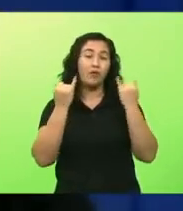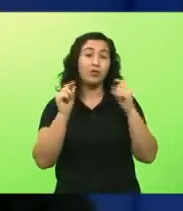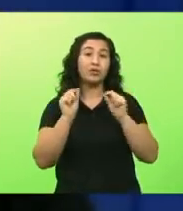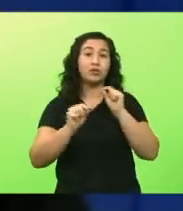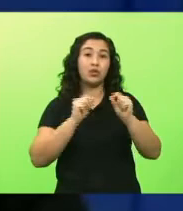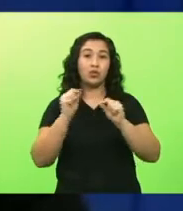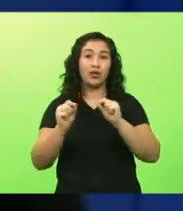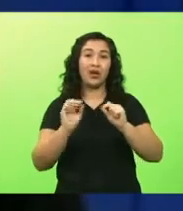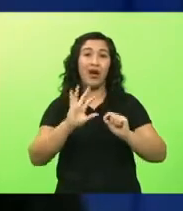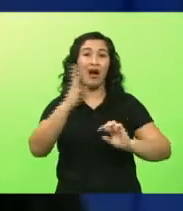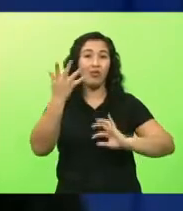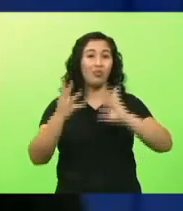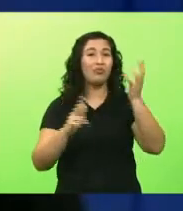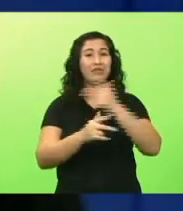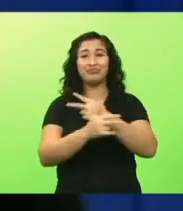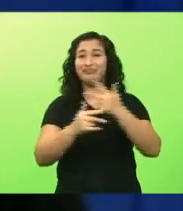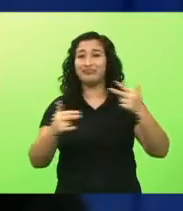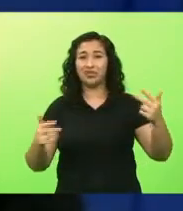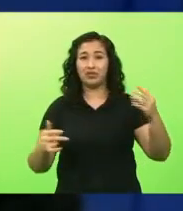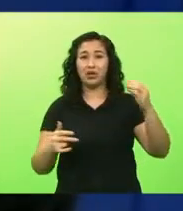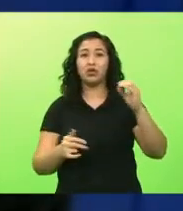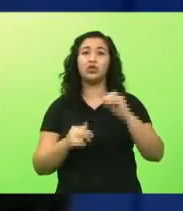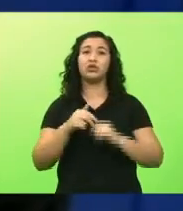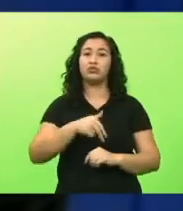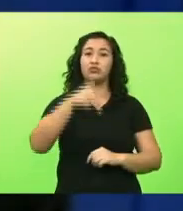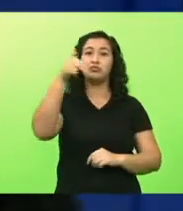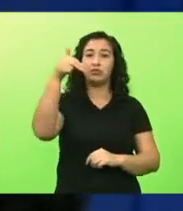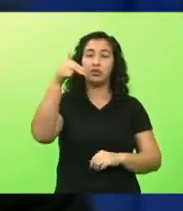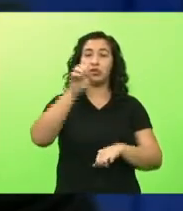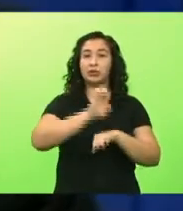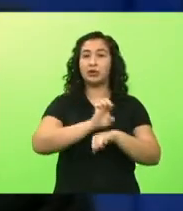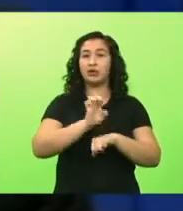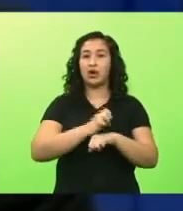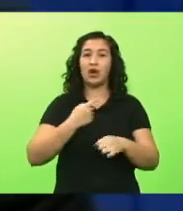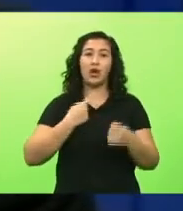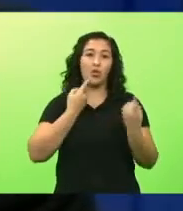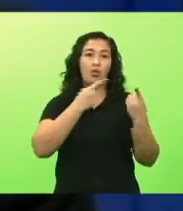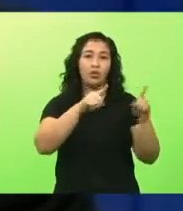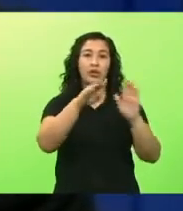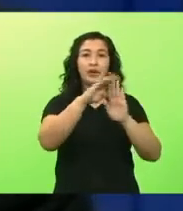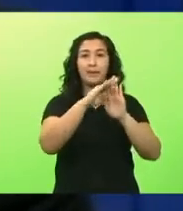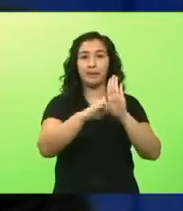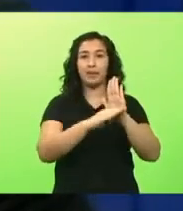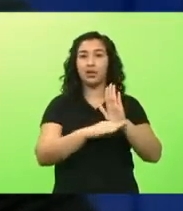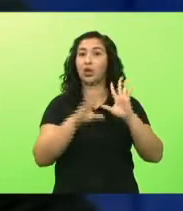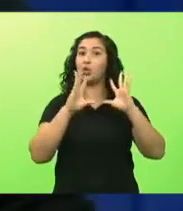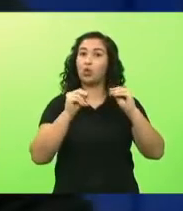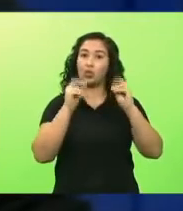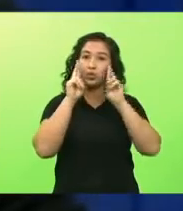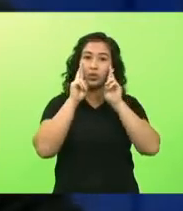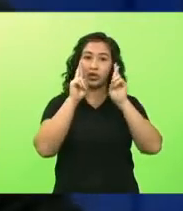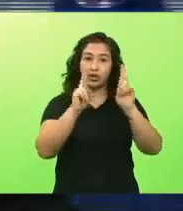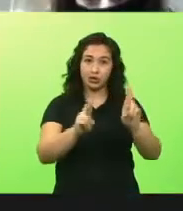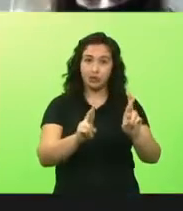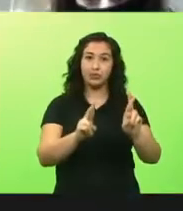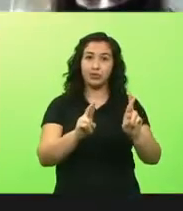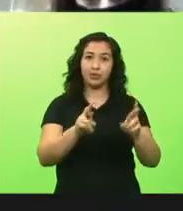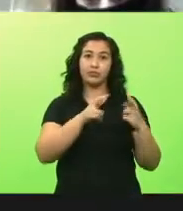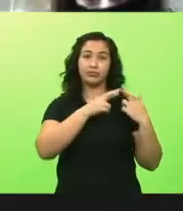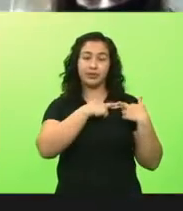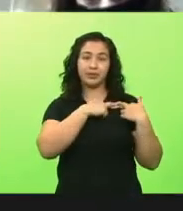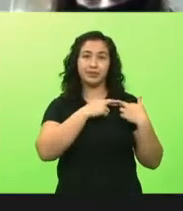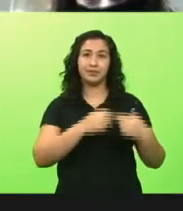está acontecendo no norte do estado. Então, o meu voto é contrário à matéria, com todo respeito ao deputado Felipe Esteban.